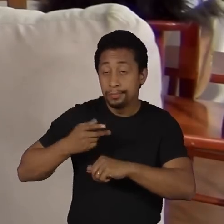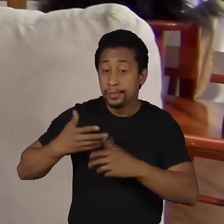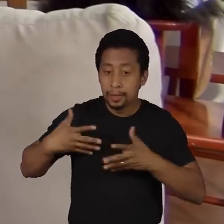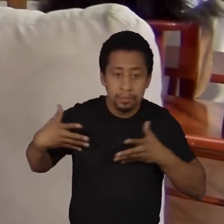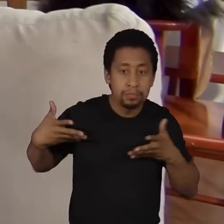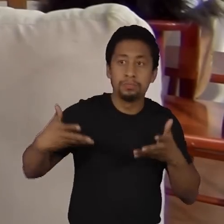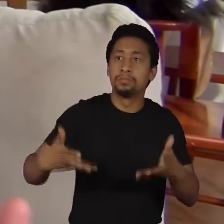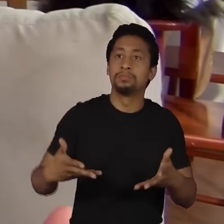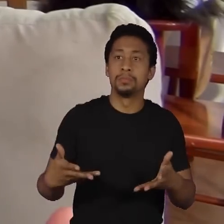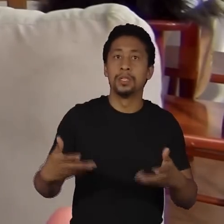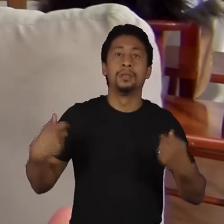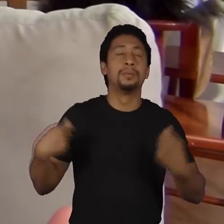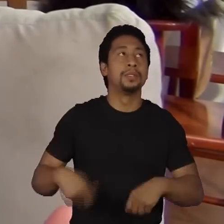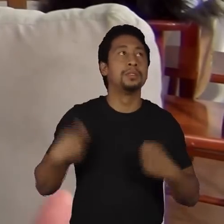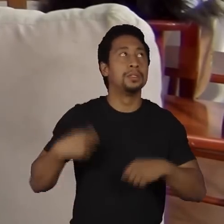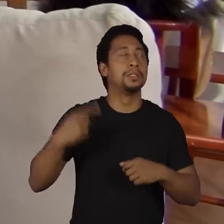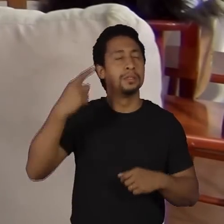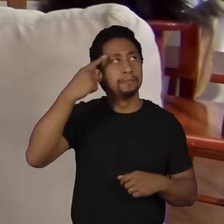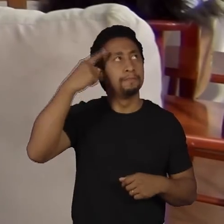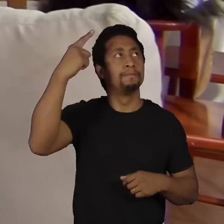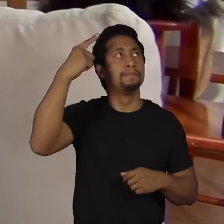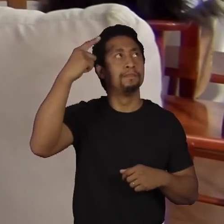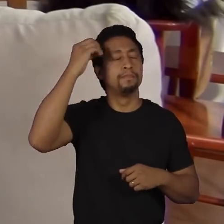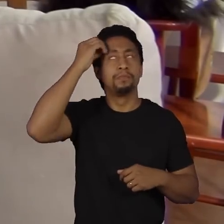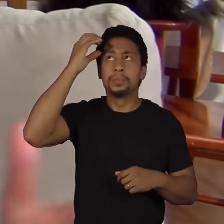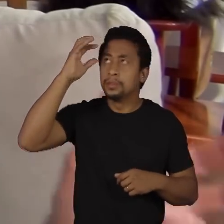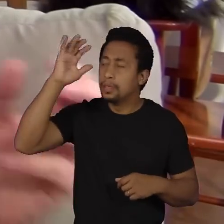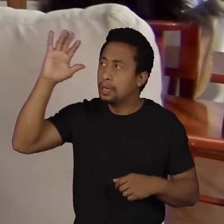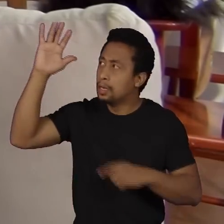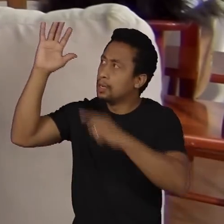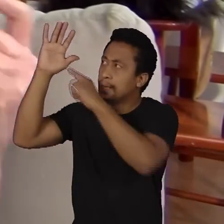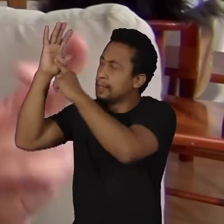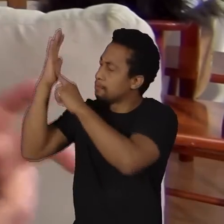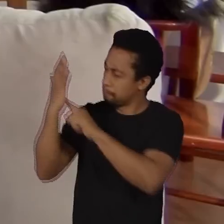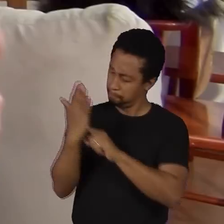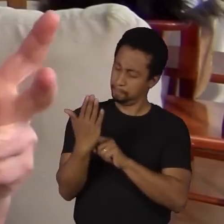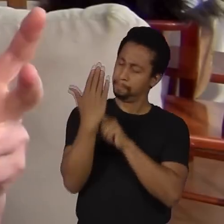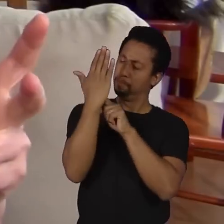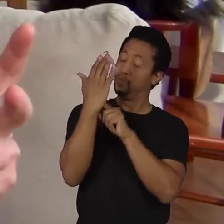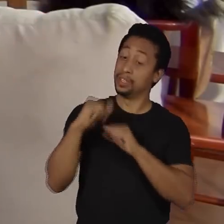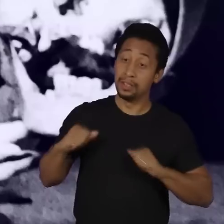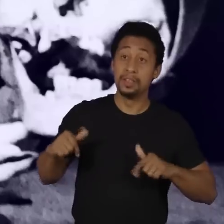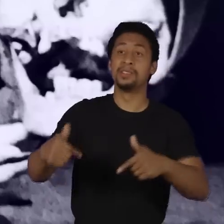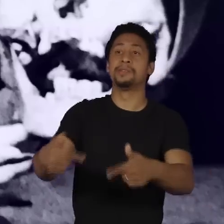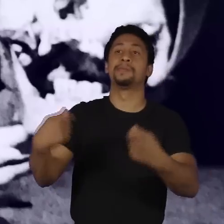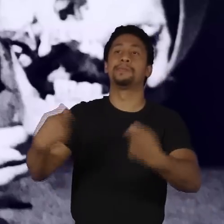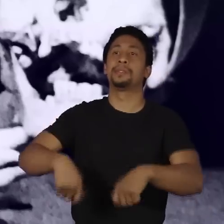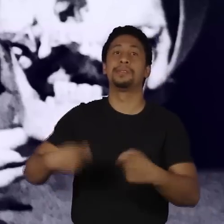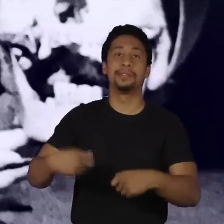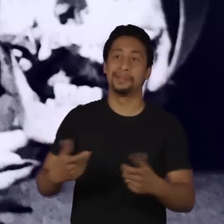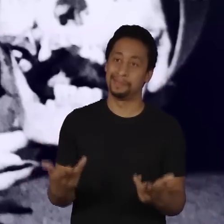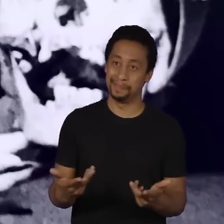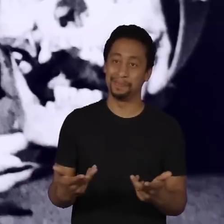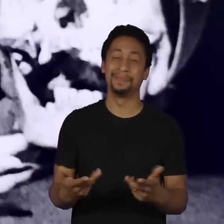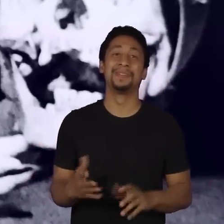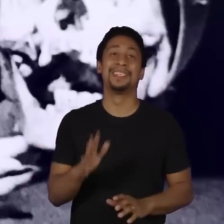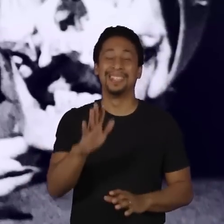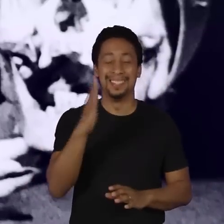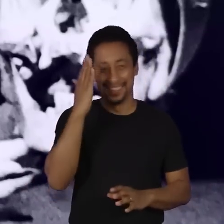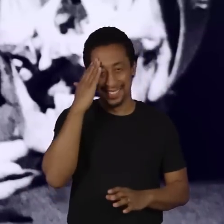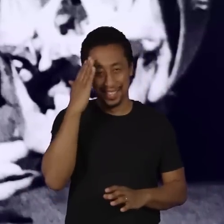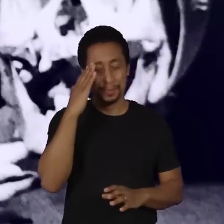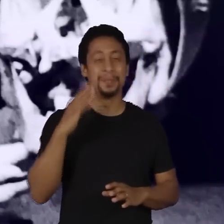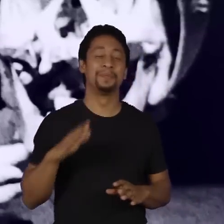que ir atrás daquela ideia que apareceu na tua cabeça, porque são sinais, são insights. Sabe aquela coisa da secretária eletrônica